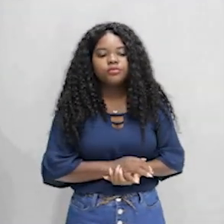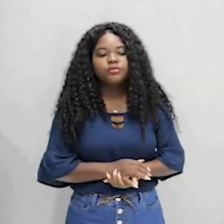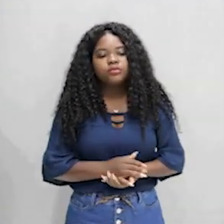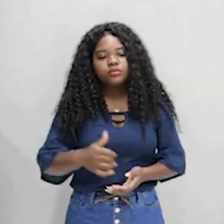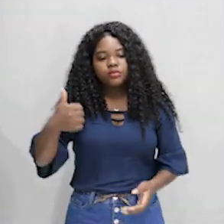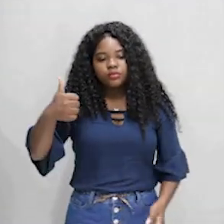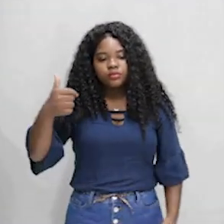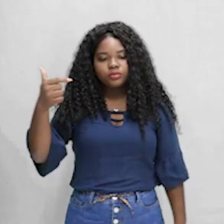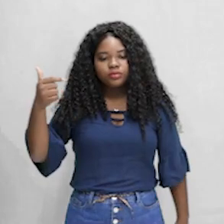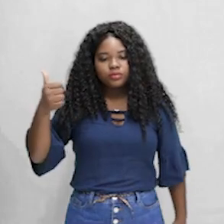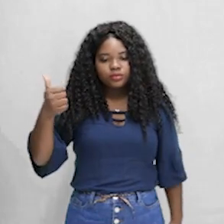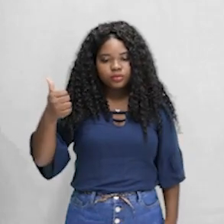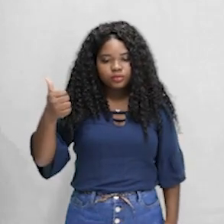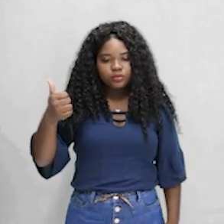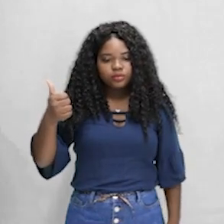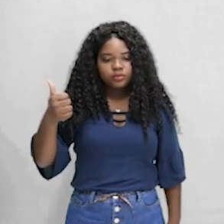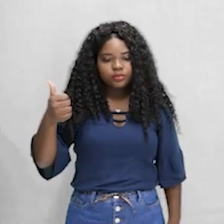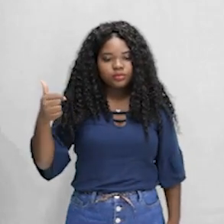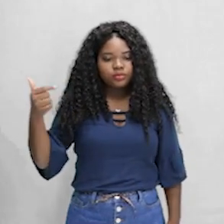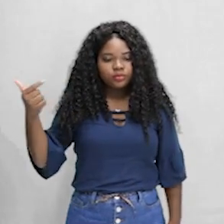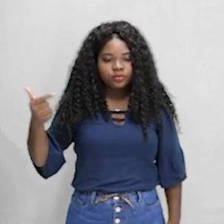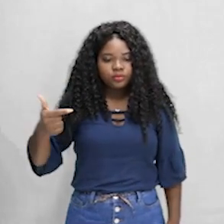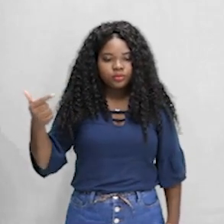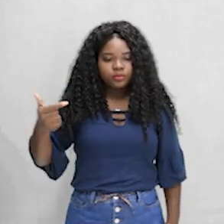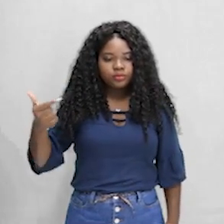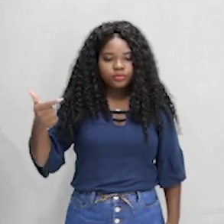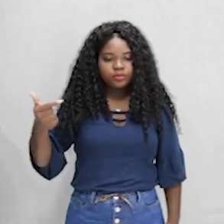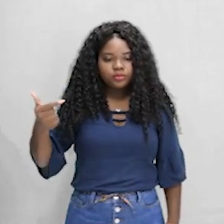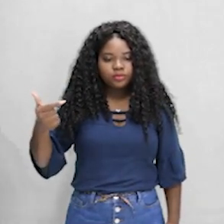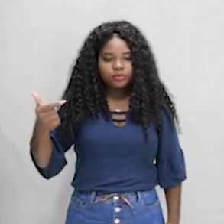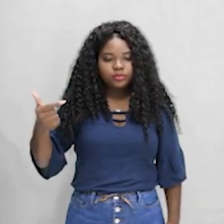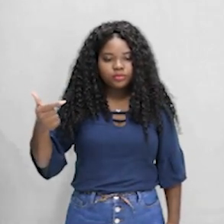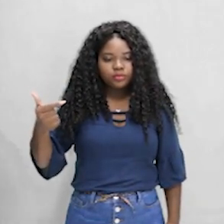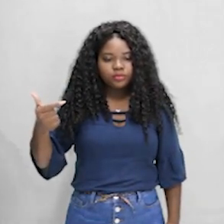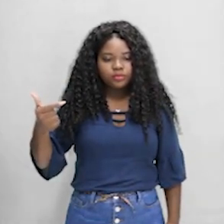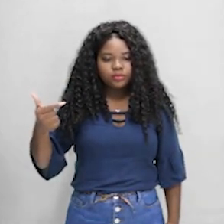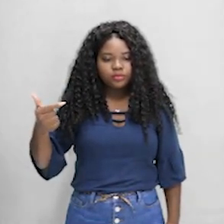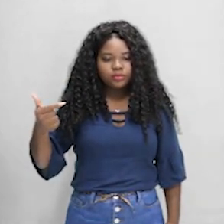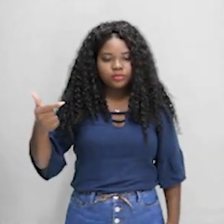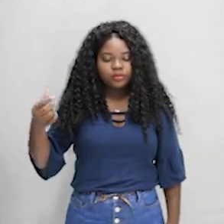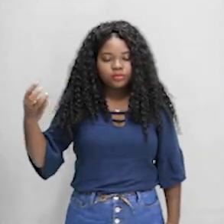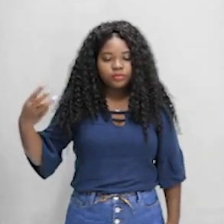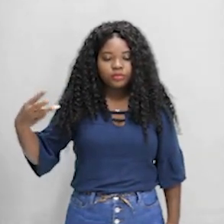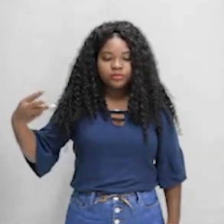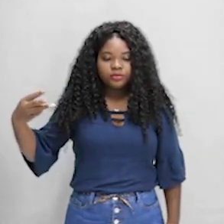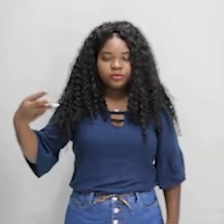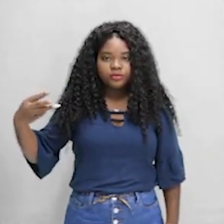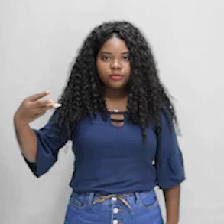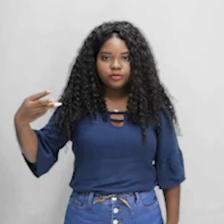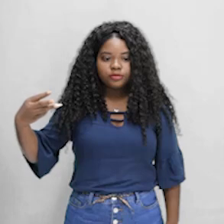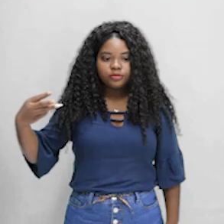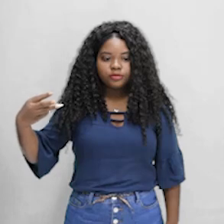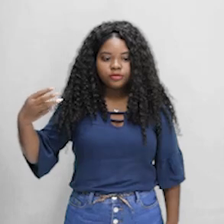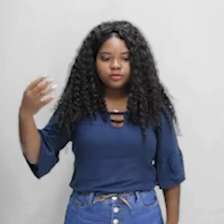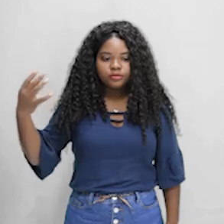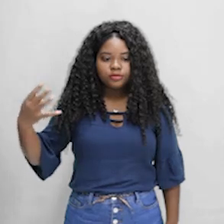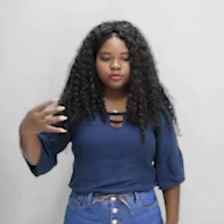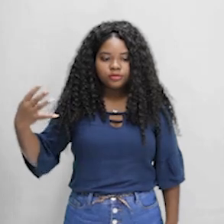Rede, quadra dividida ou parede de rebote, esportes de marca, esportes de